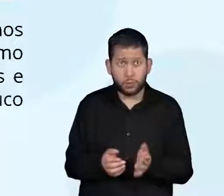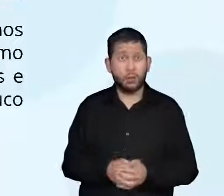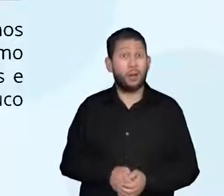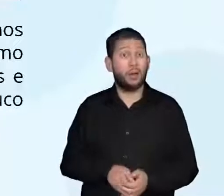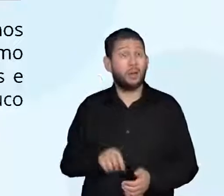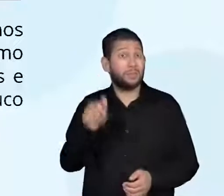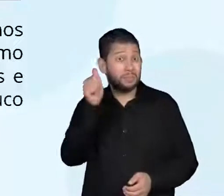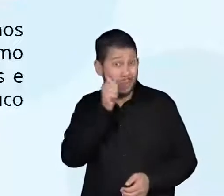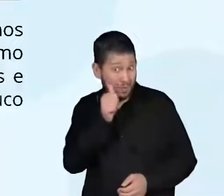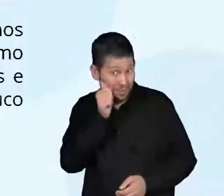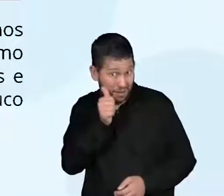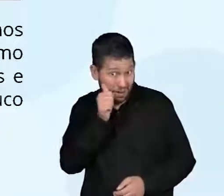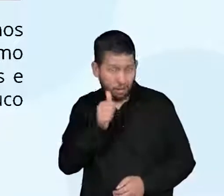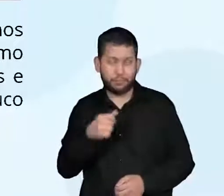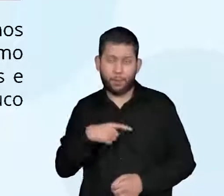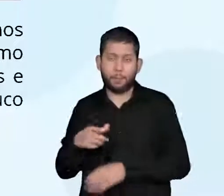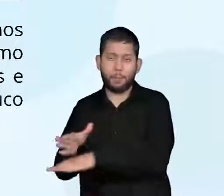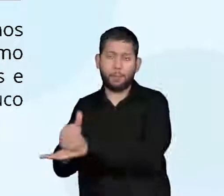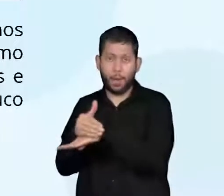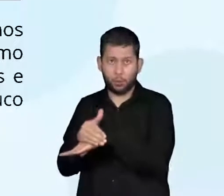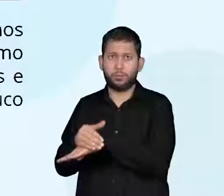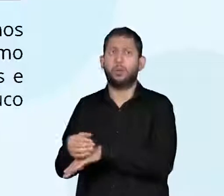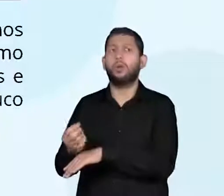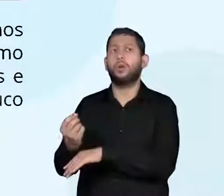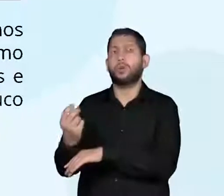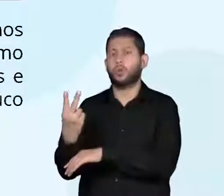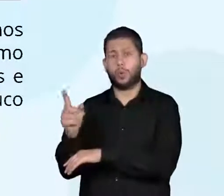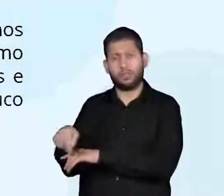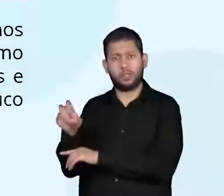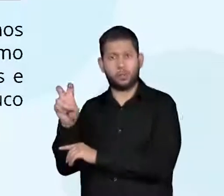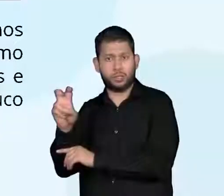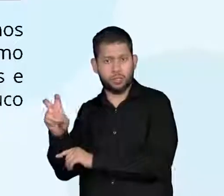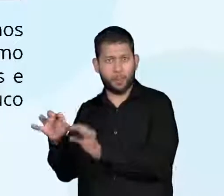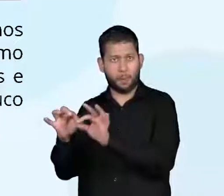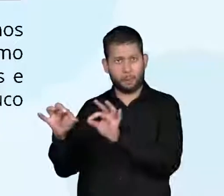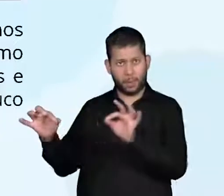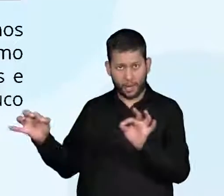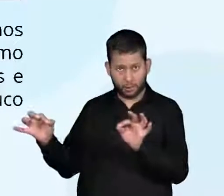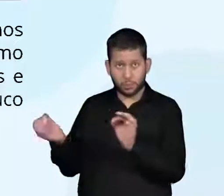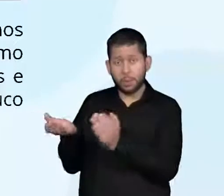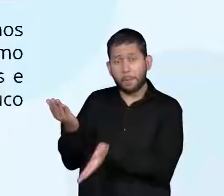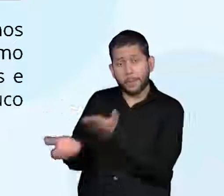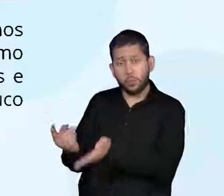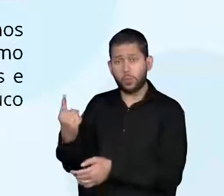que as fêmeas. Possui uma estrutura corpórea